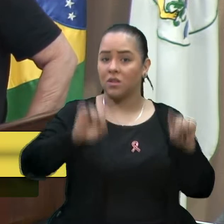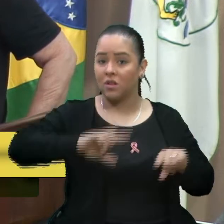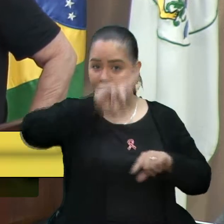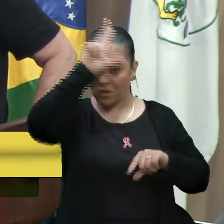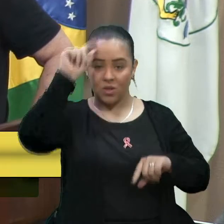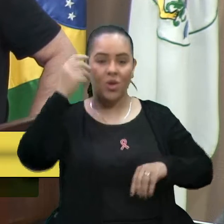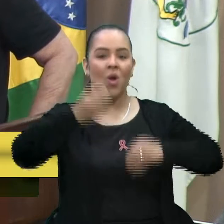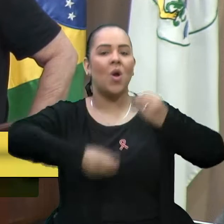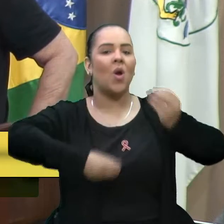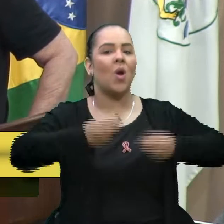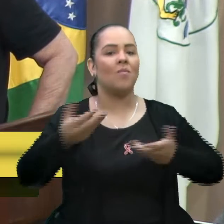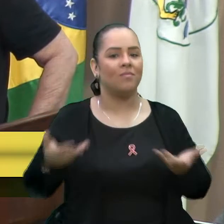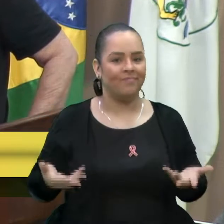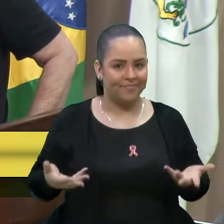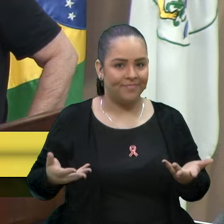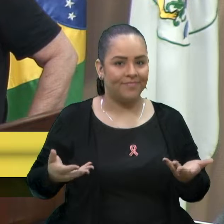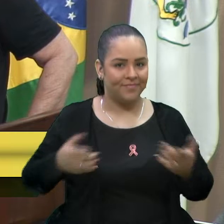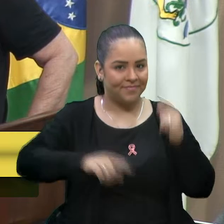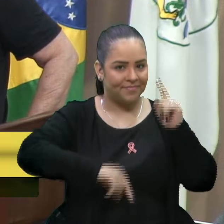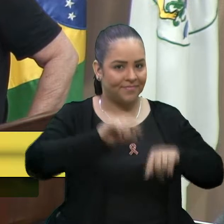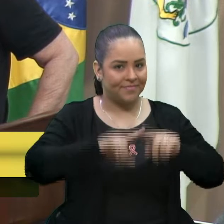Como teria sido o serviço?